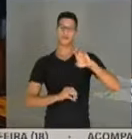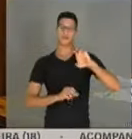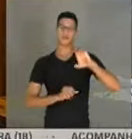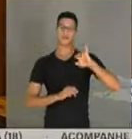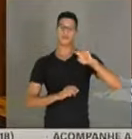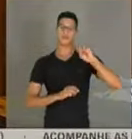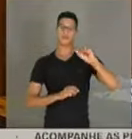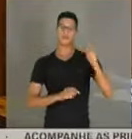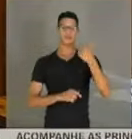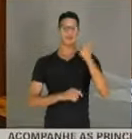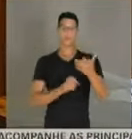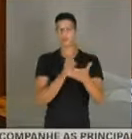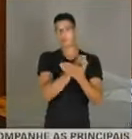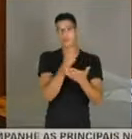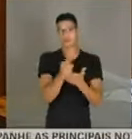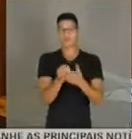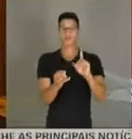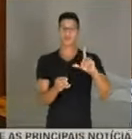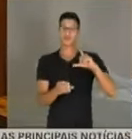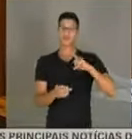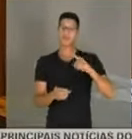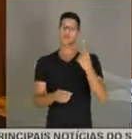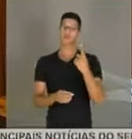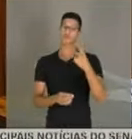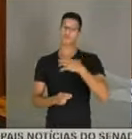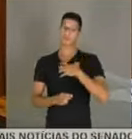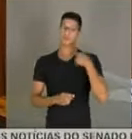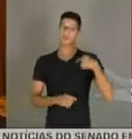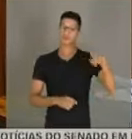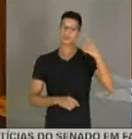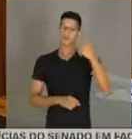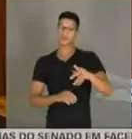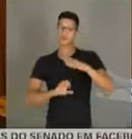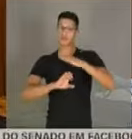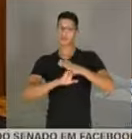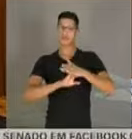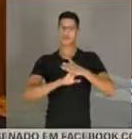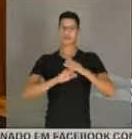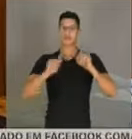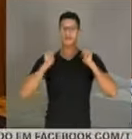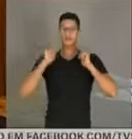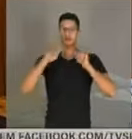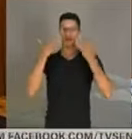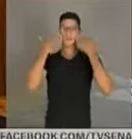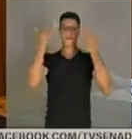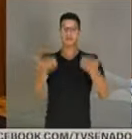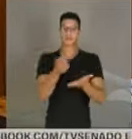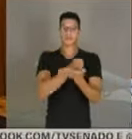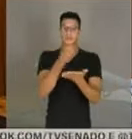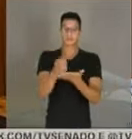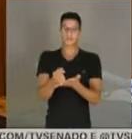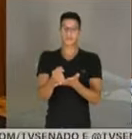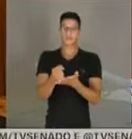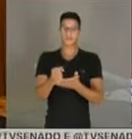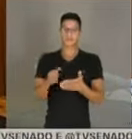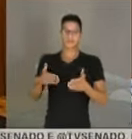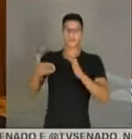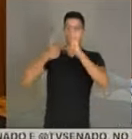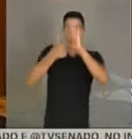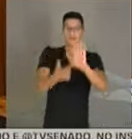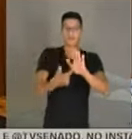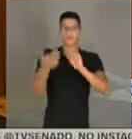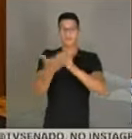tinha contrato com a Bharat, e só tem um jeito de Vossa Senhoria e a sua empresa se safar de tudo isso, é apresentar o contrato, até para mostrar